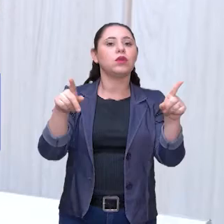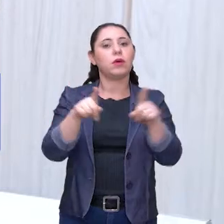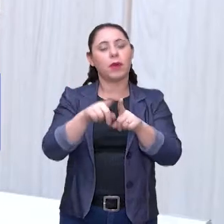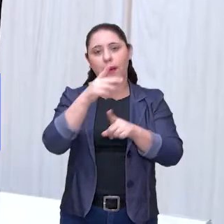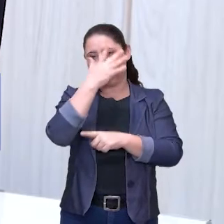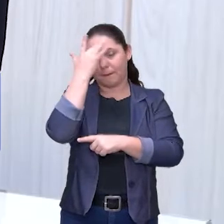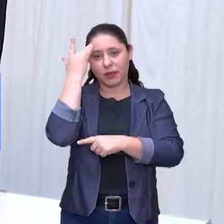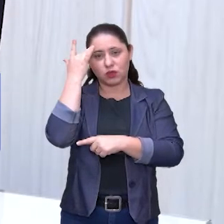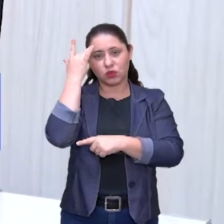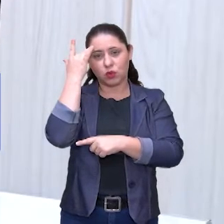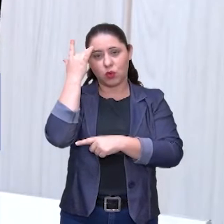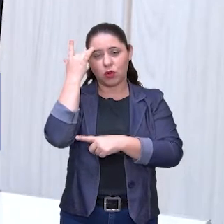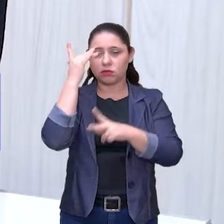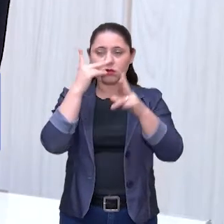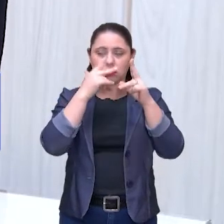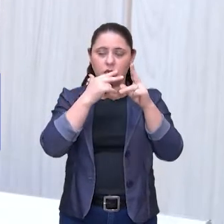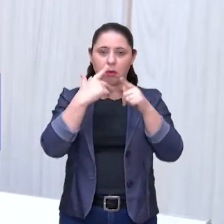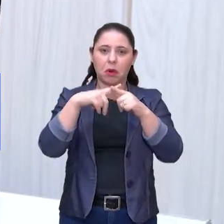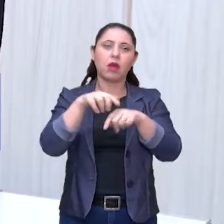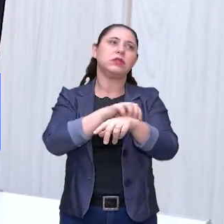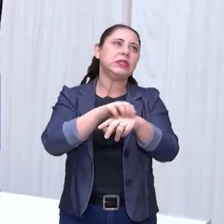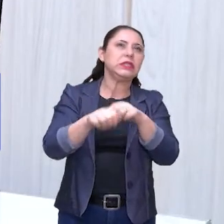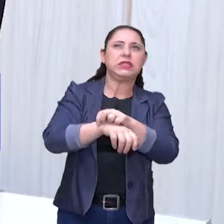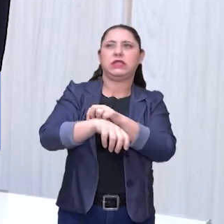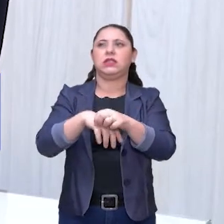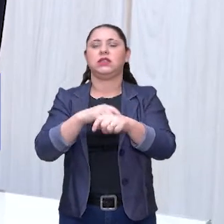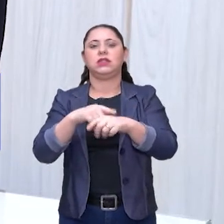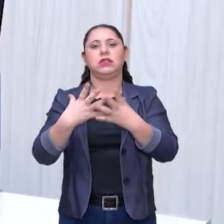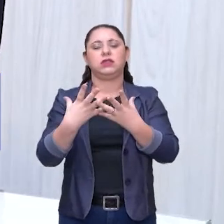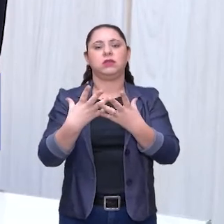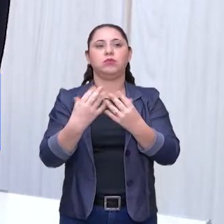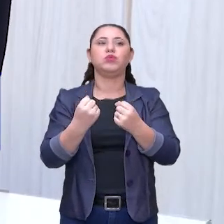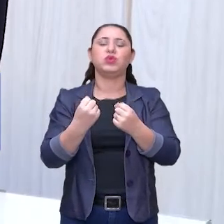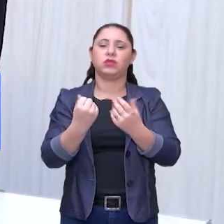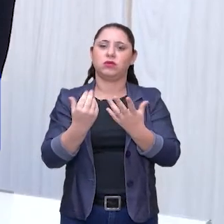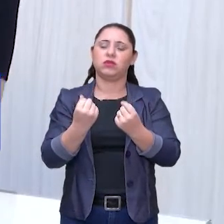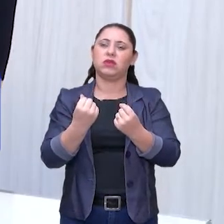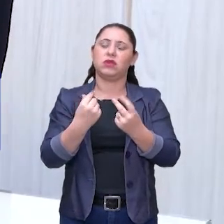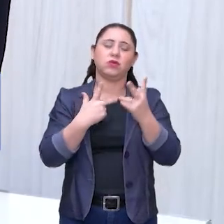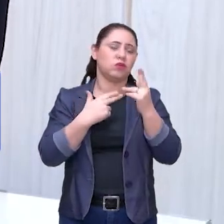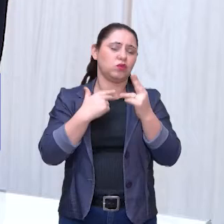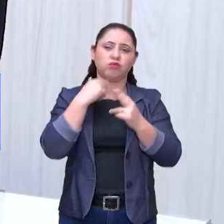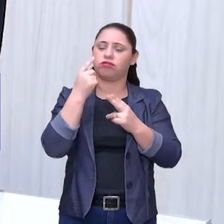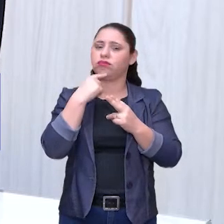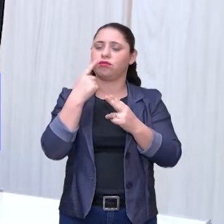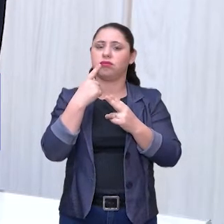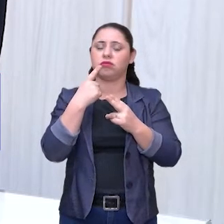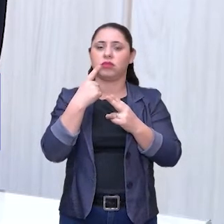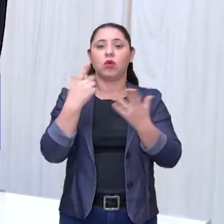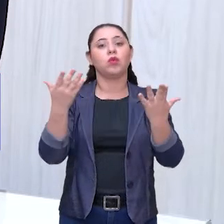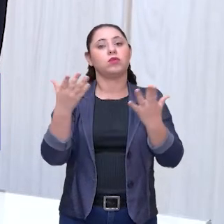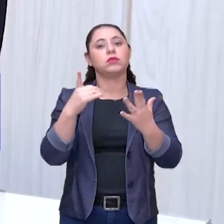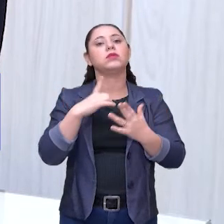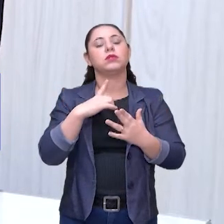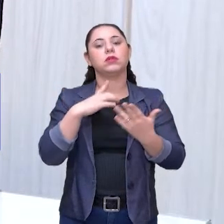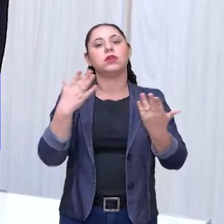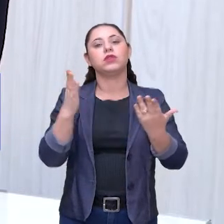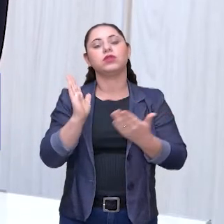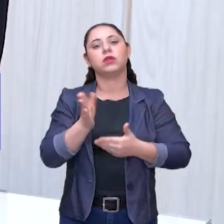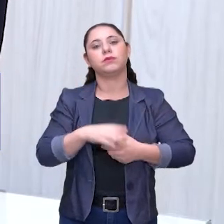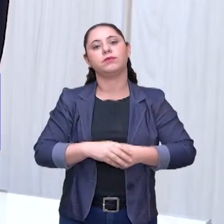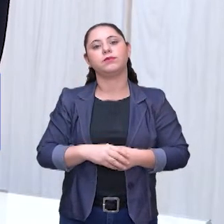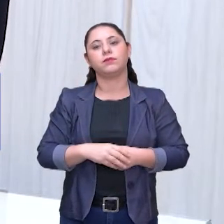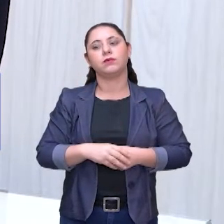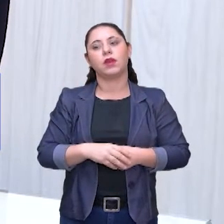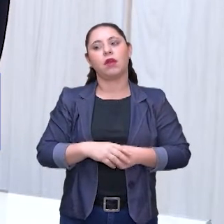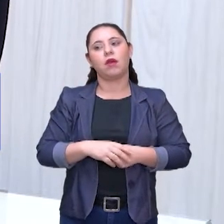sono, a qualidade do sono do paciente. O paciente não dorme, né, com tanta coceira. Então é desconfortável.